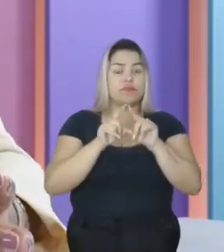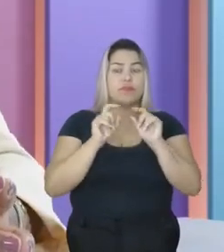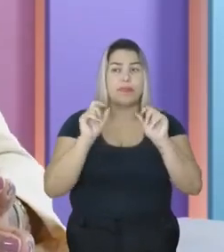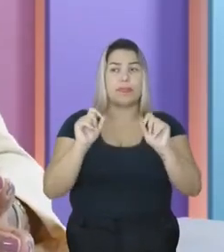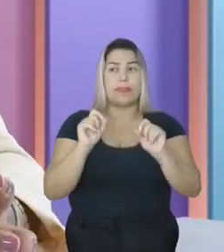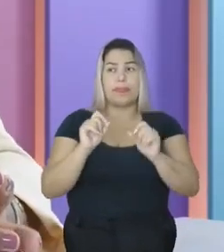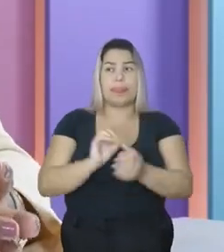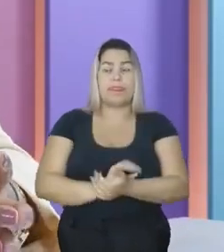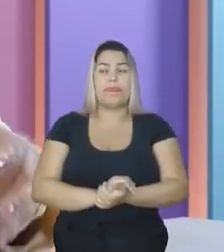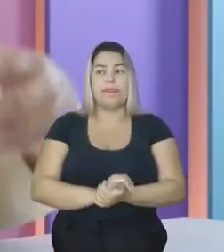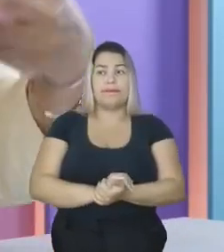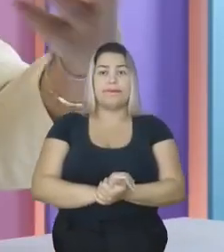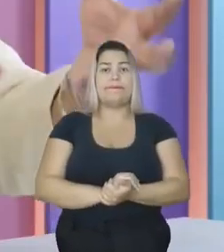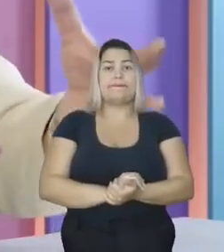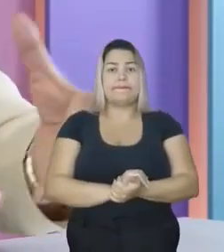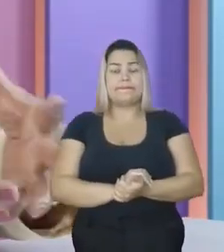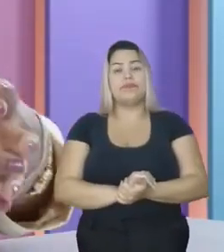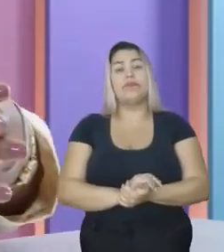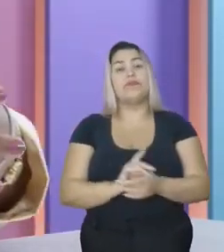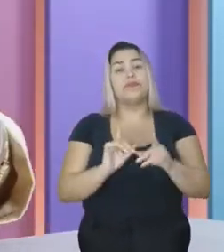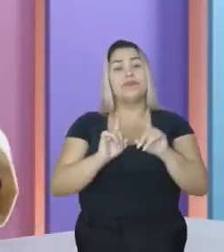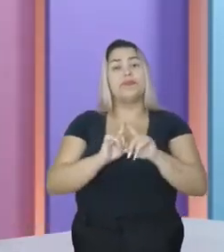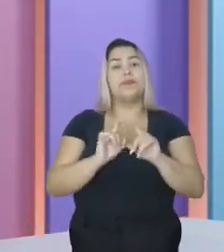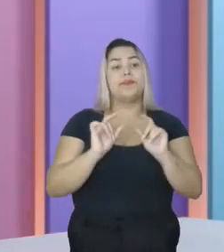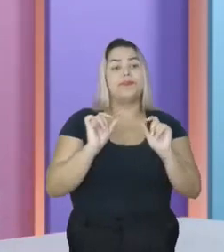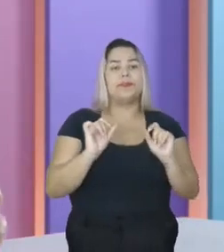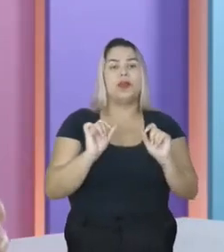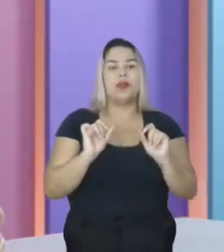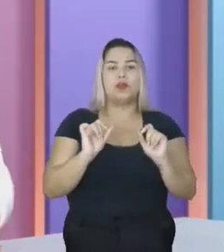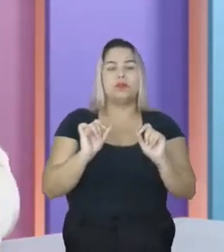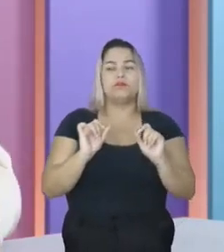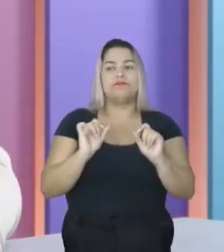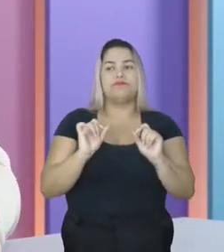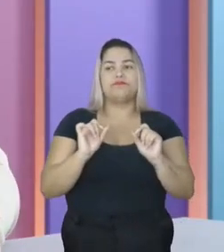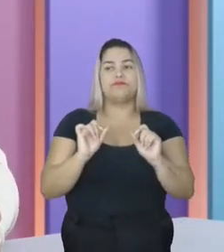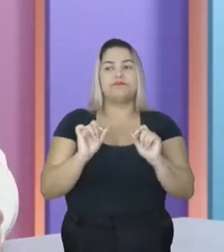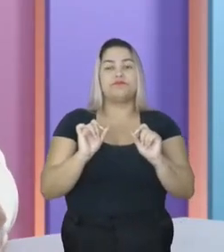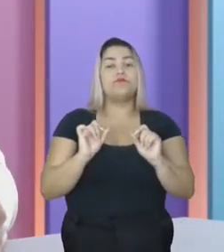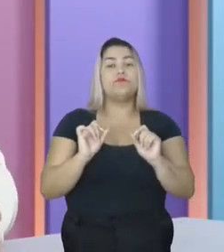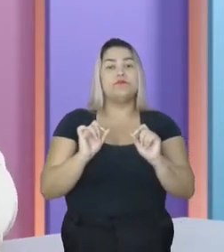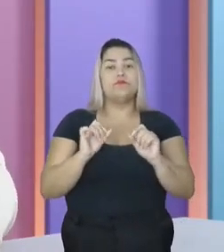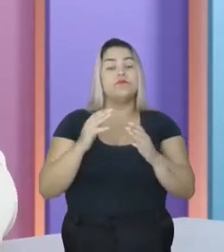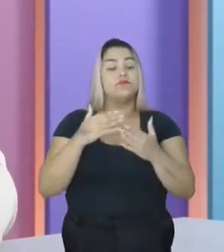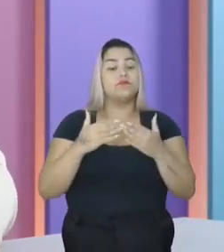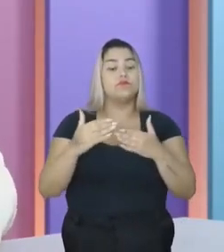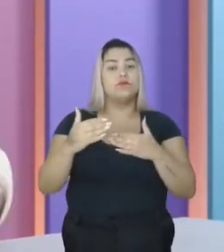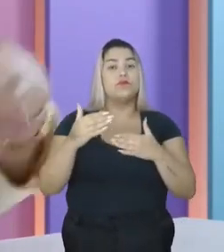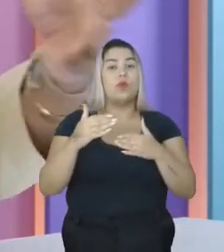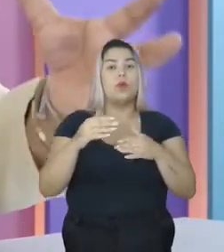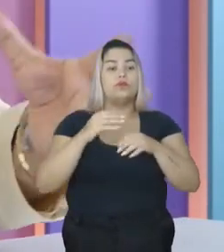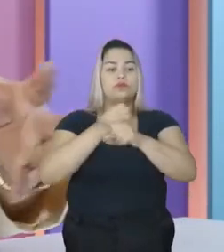condição tanto quanto a do